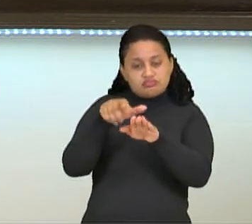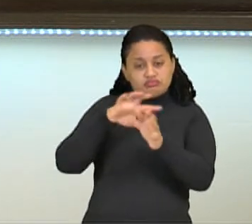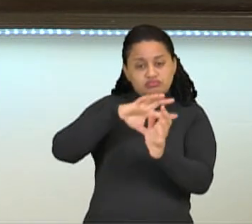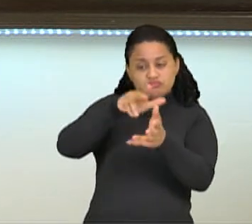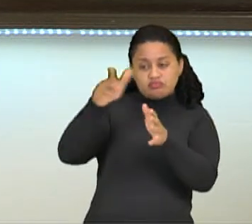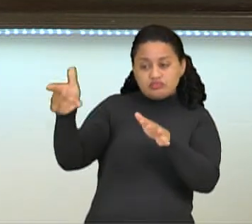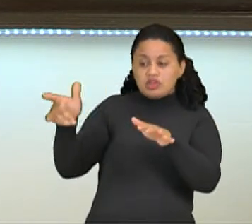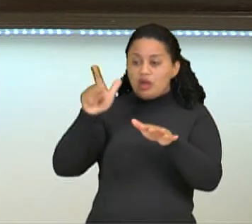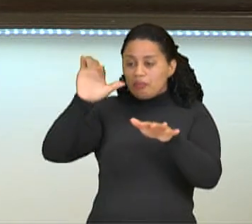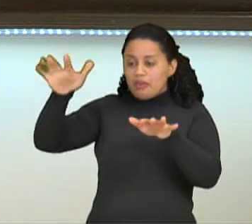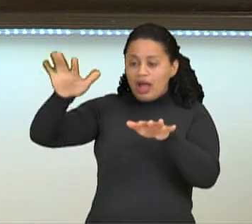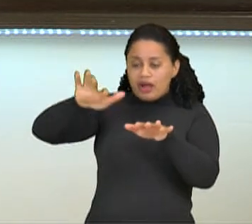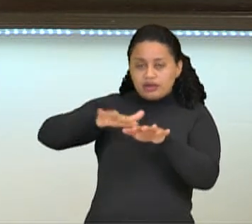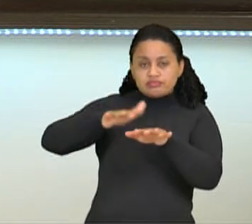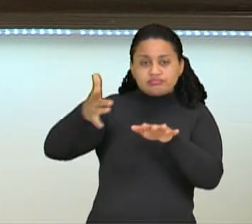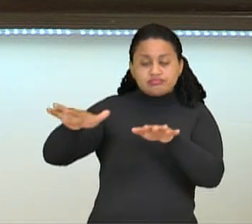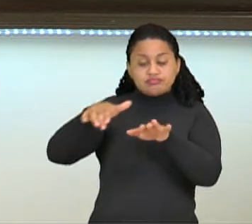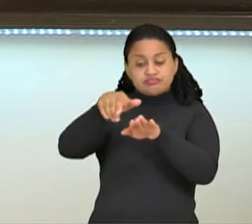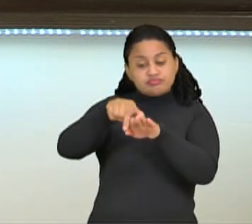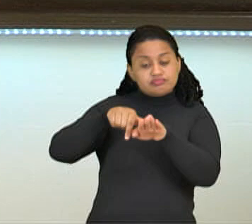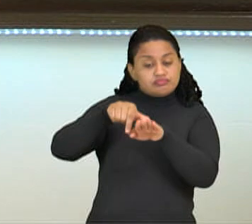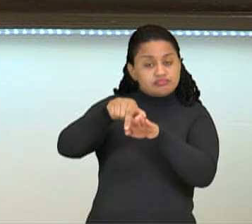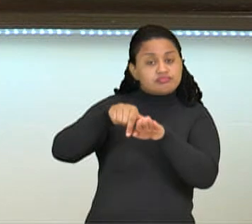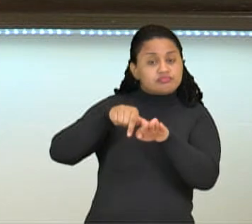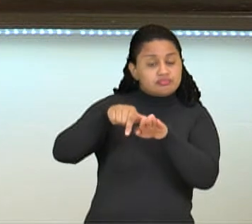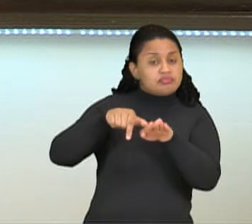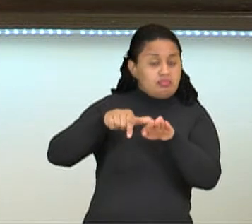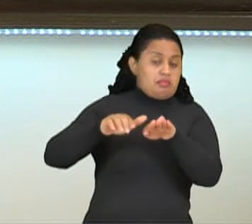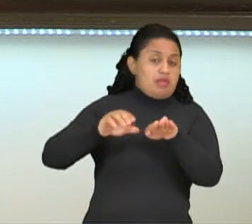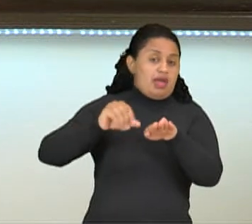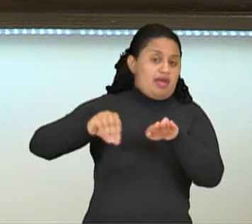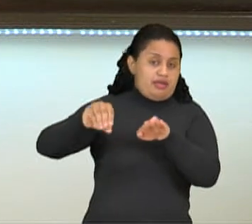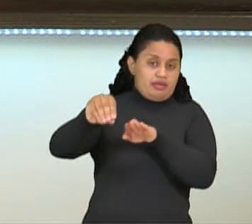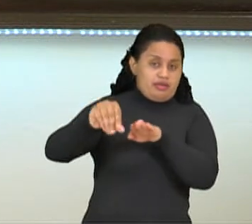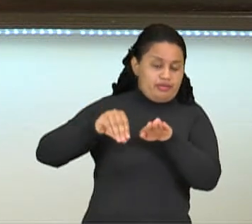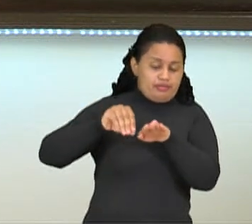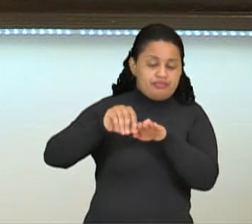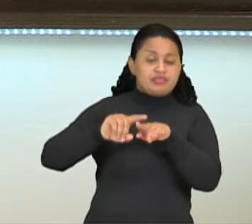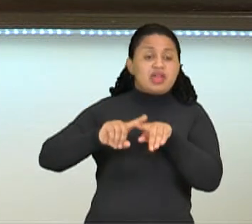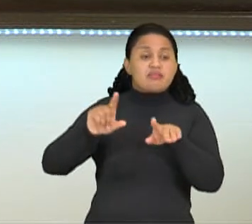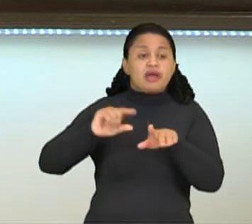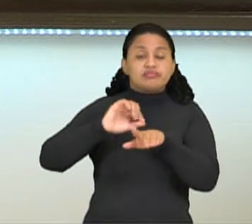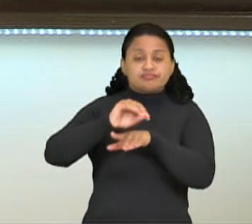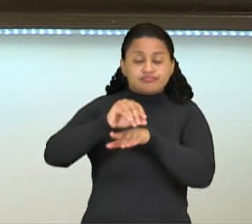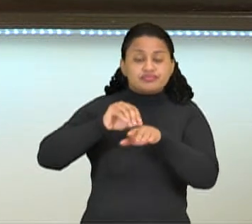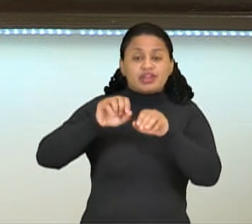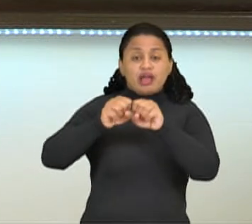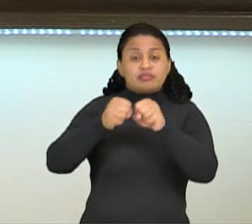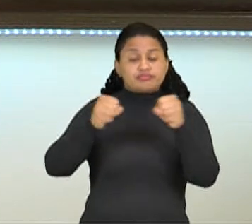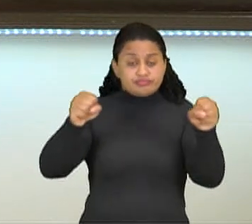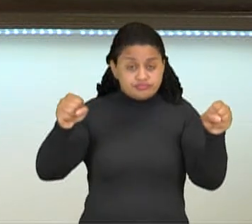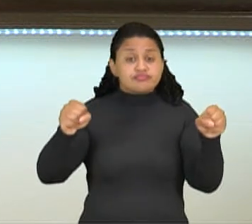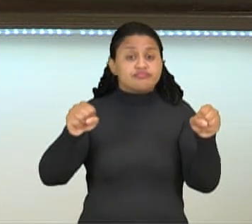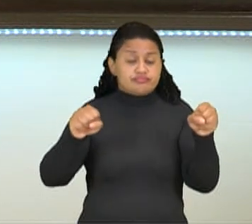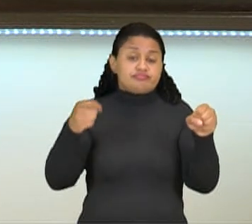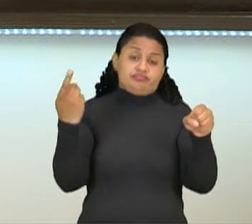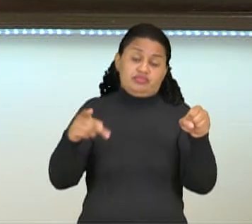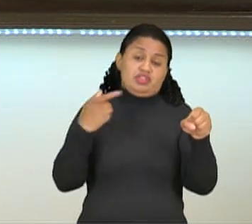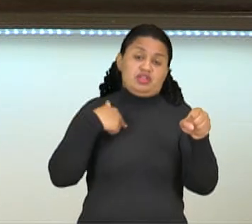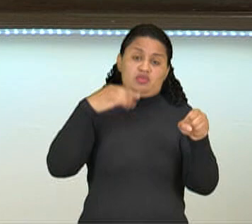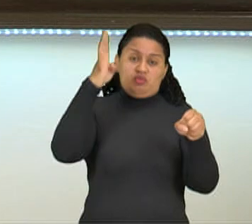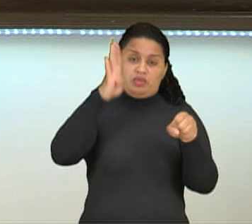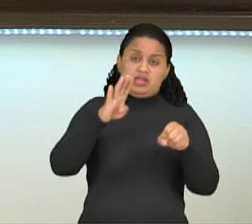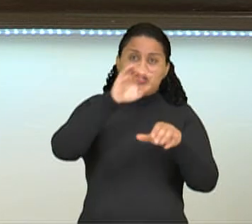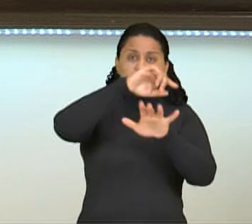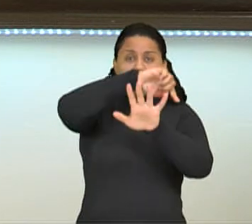o mar está chegando aqui. A praia é isso daqui. Só que ela é grande, tanto que a nossa costa brasileira é